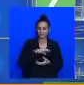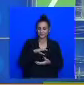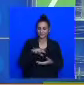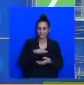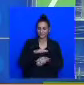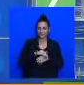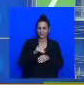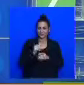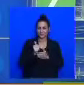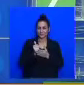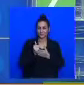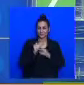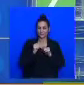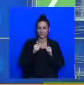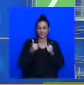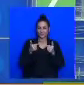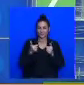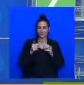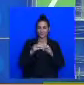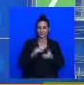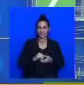girando, você chamando, a sorte chegando.